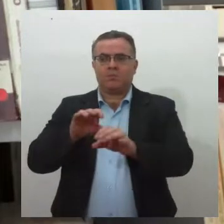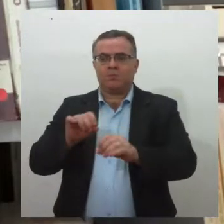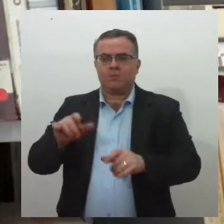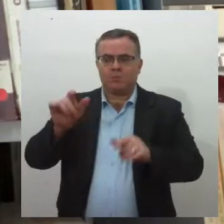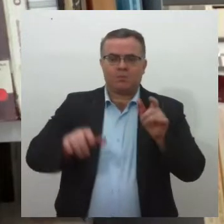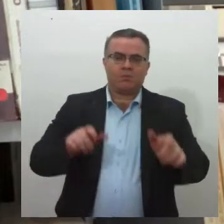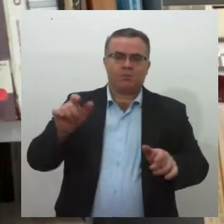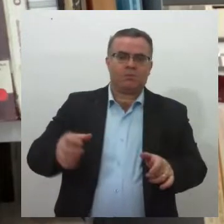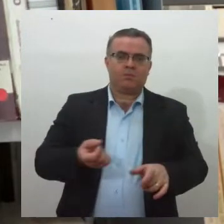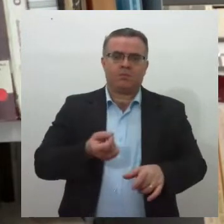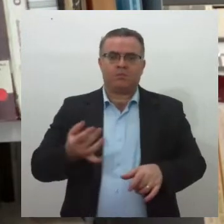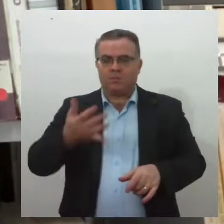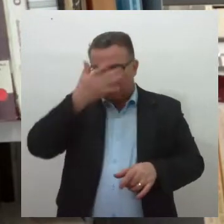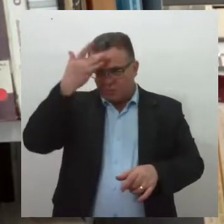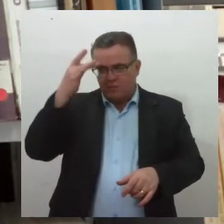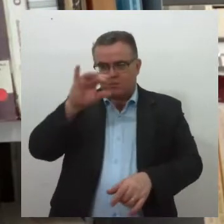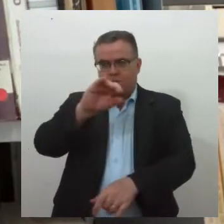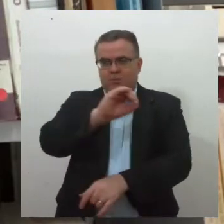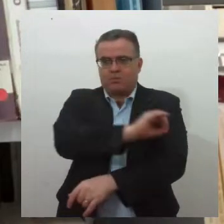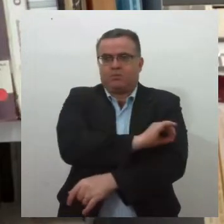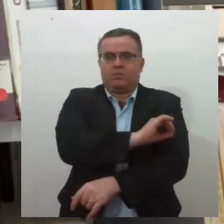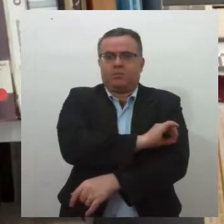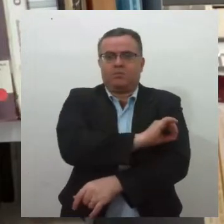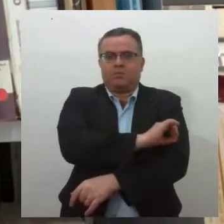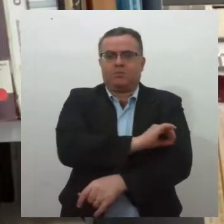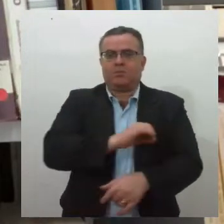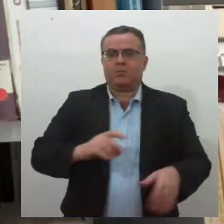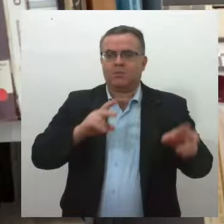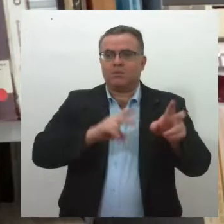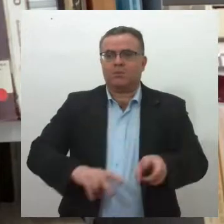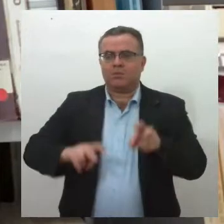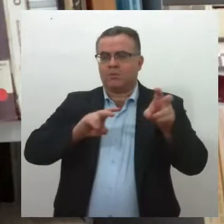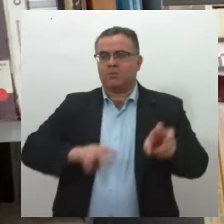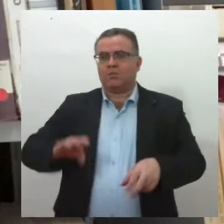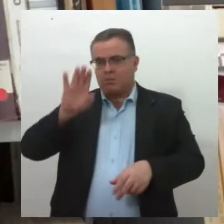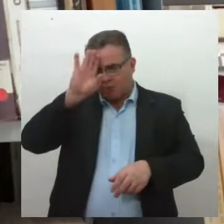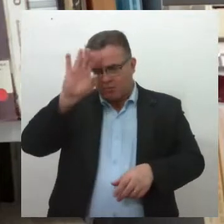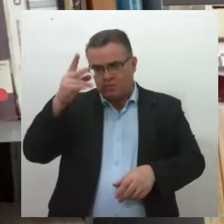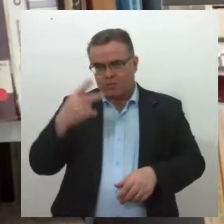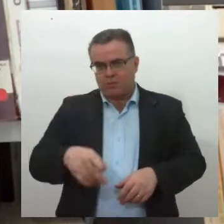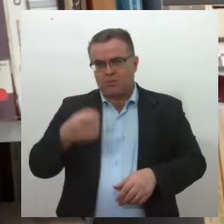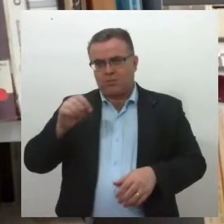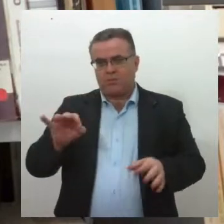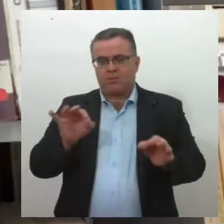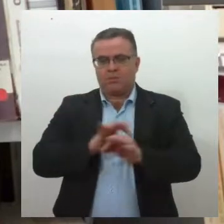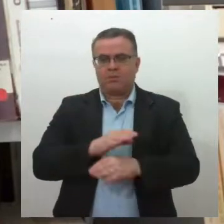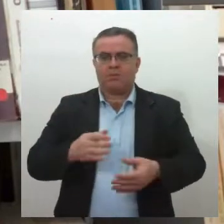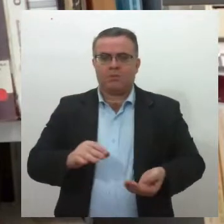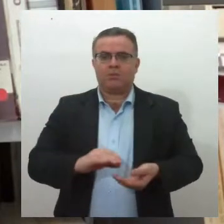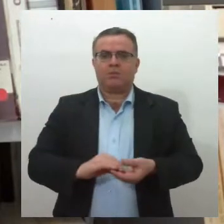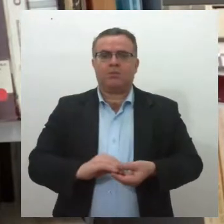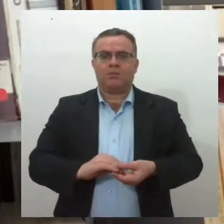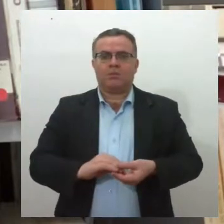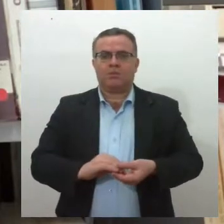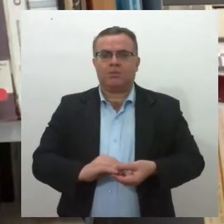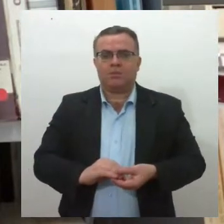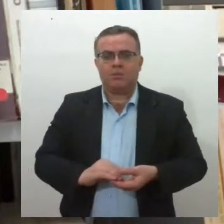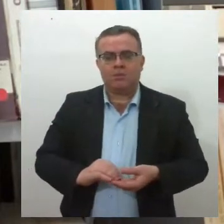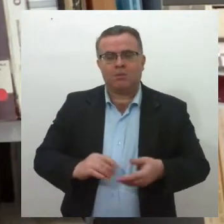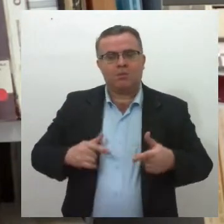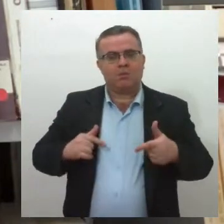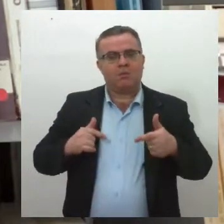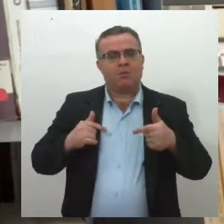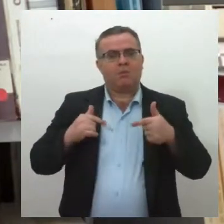contingente de analfabetos que, sobretudo, se encontravam na zona rural. E Sergipe é um estado rural. Então, era um desafio